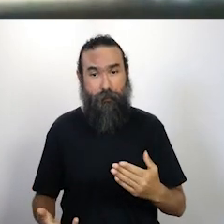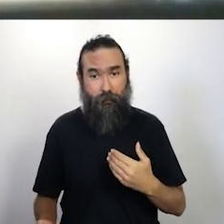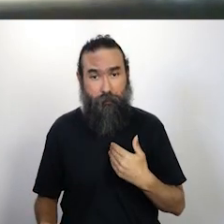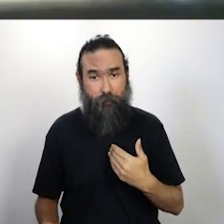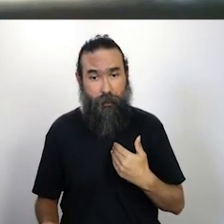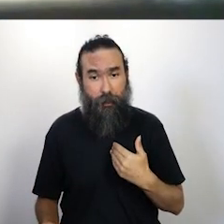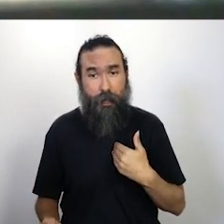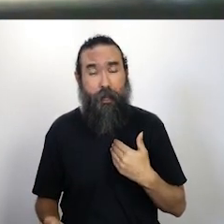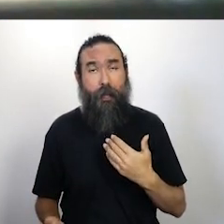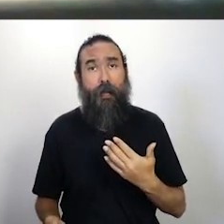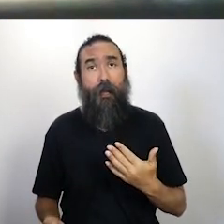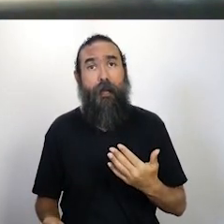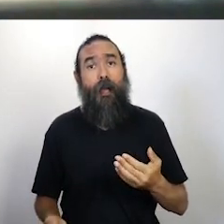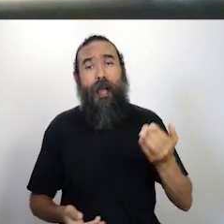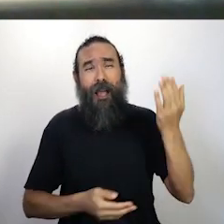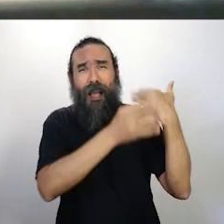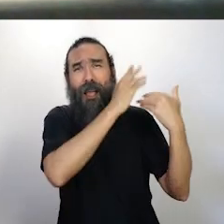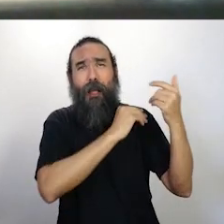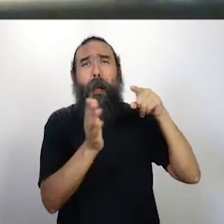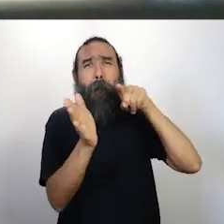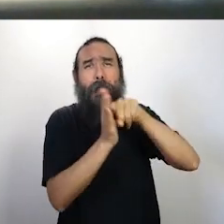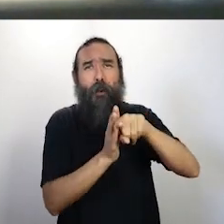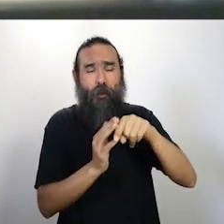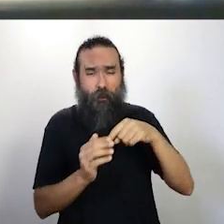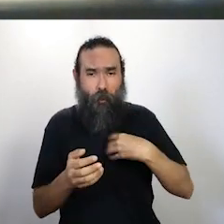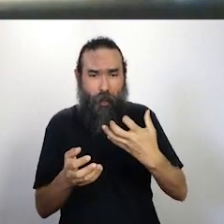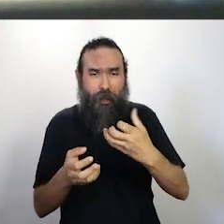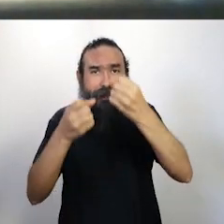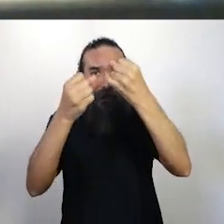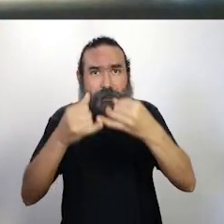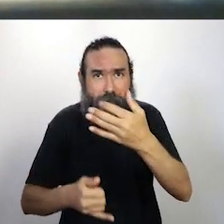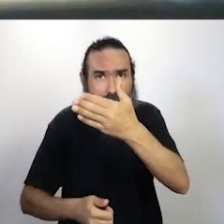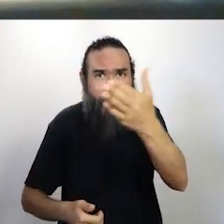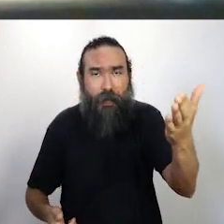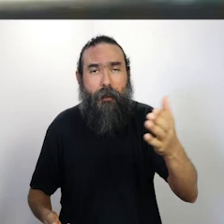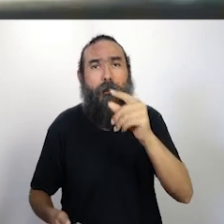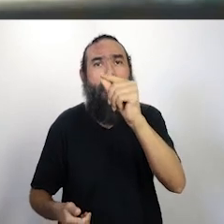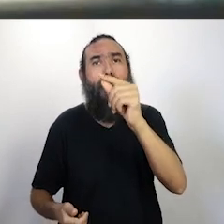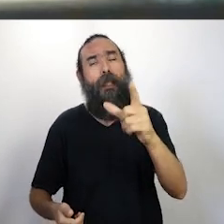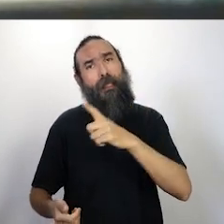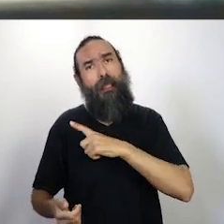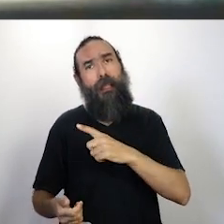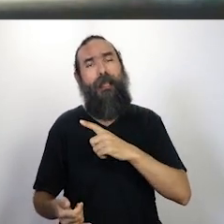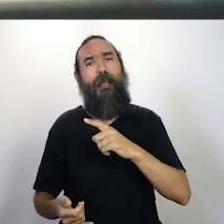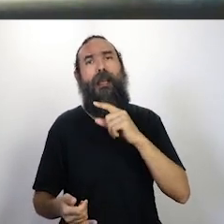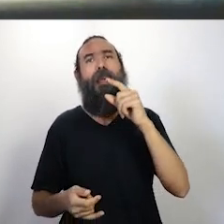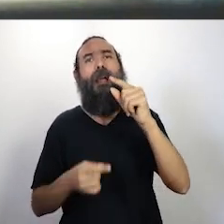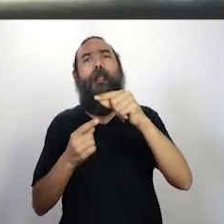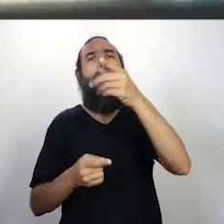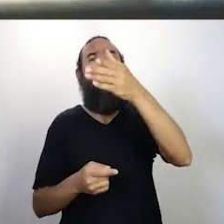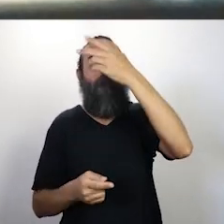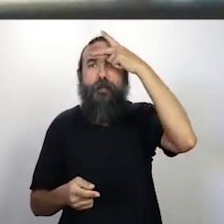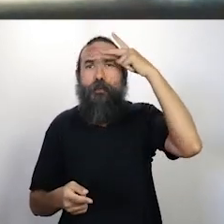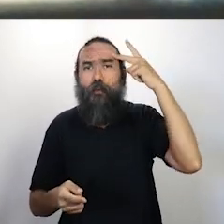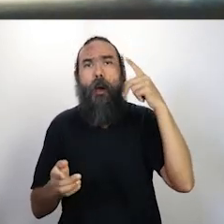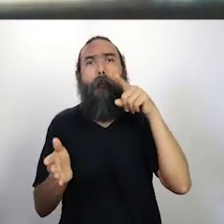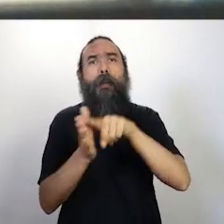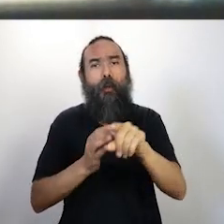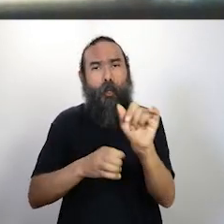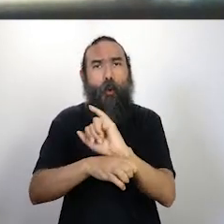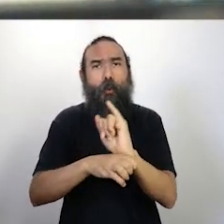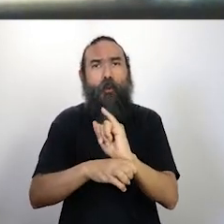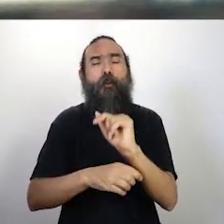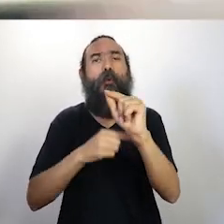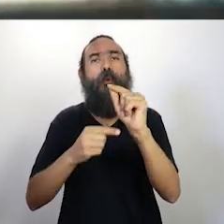o referente seguinte existem estados e municípios Décio e a outra pessoa que perguntou pelo YouTube que estão fazendo o